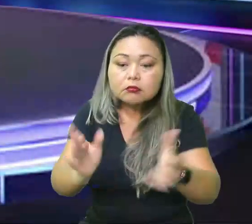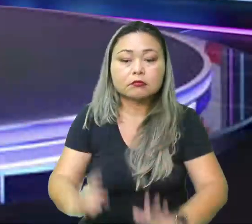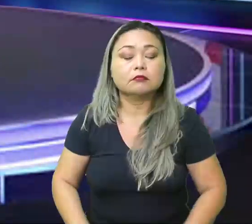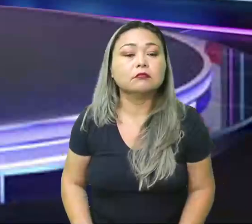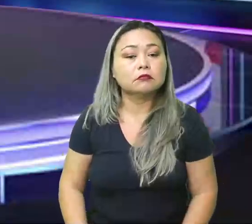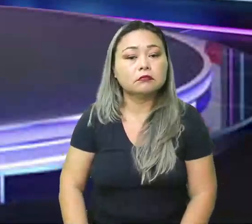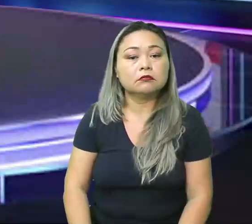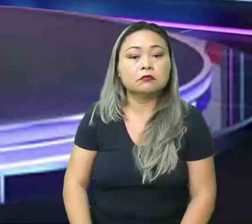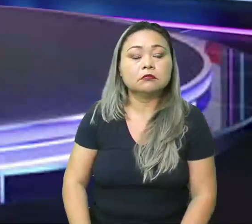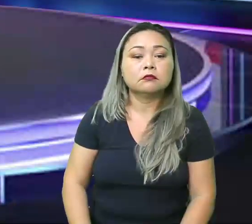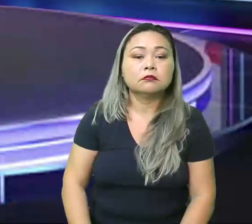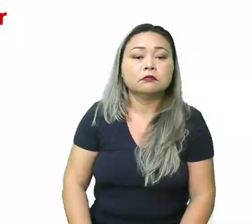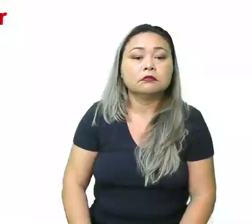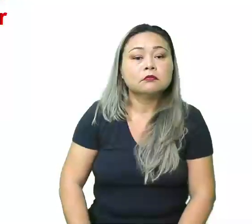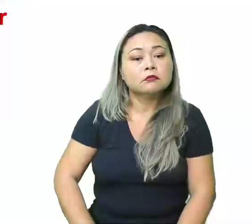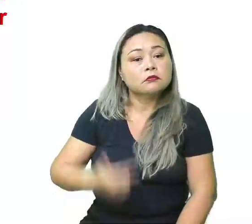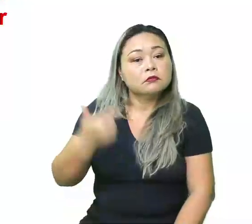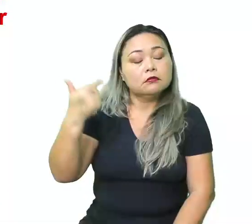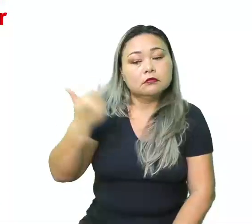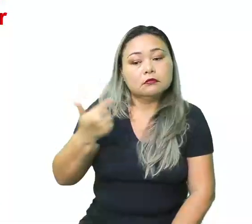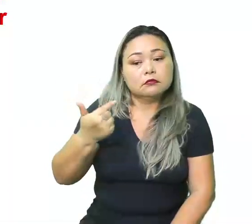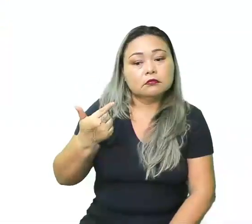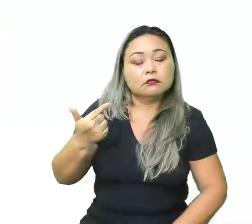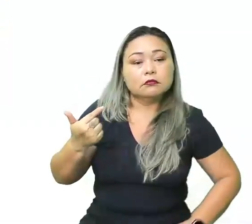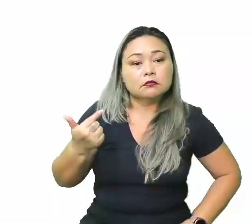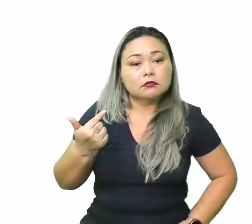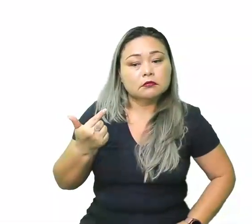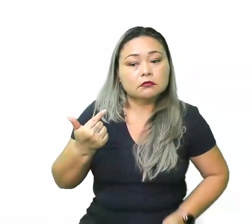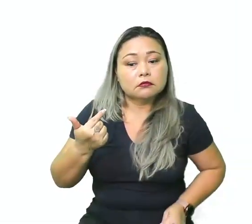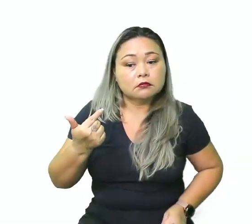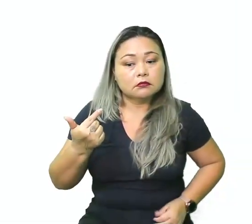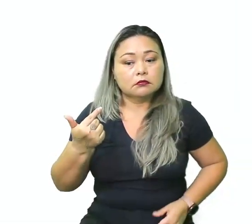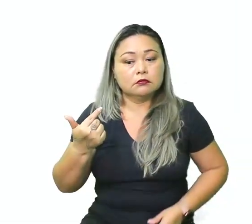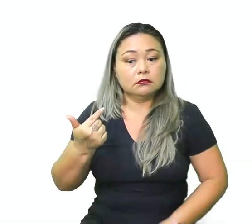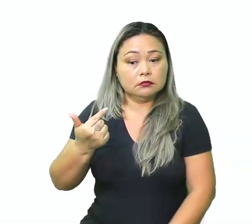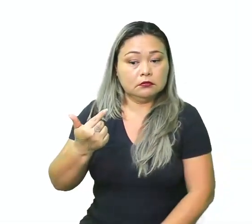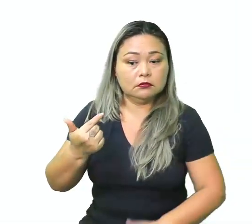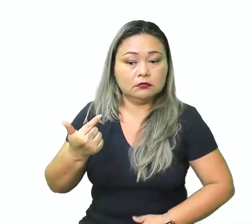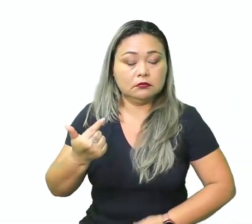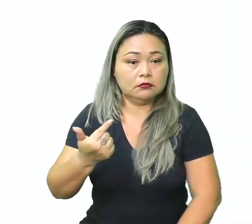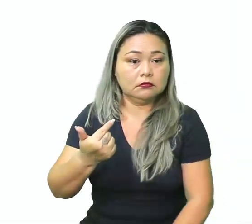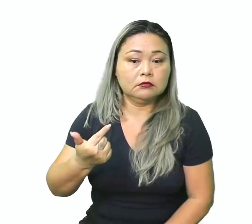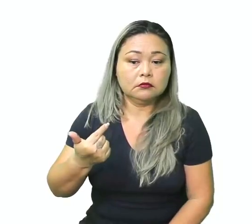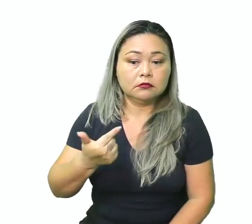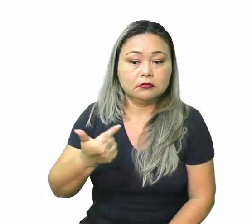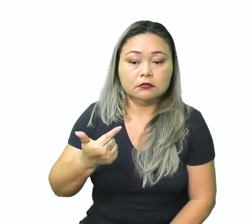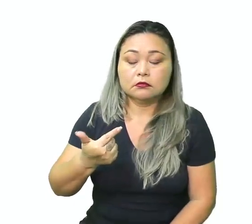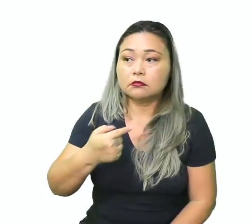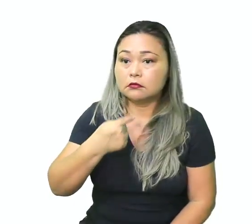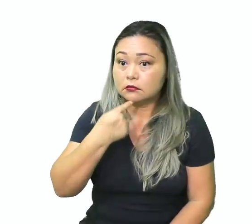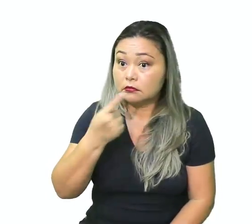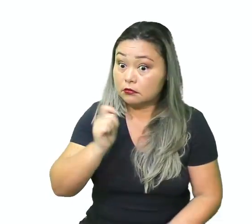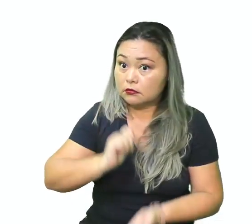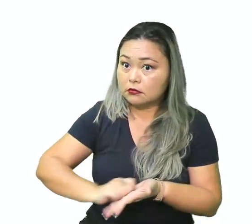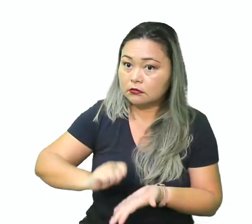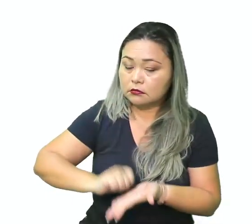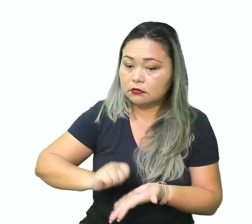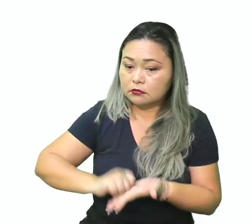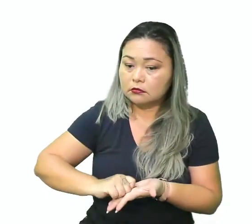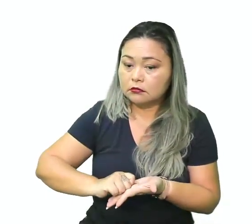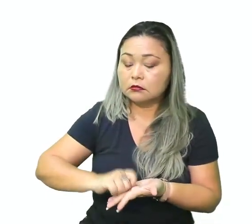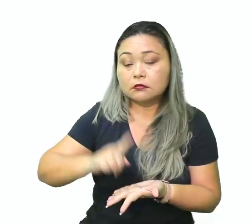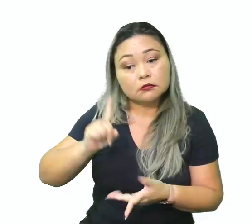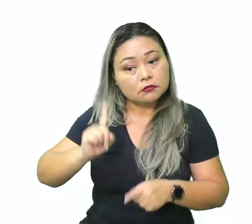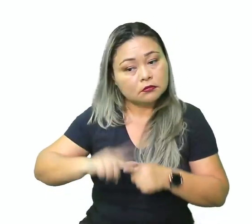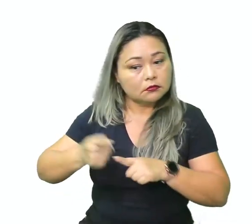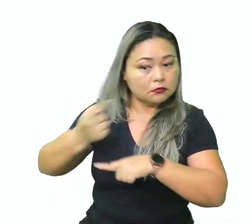Ok? Vamos lá para a segunda. Não sei se deu tempo para vocês anotarem aí, né, galera? Se